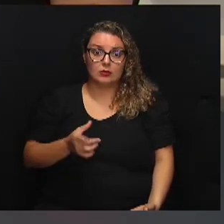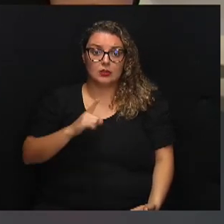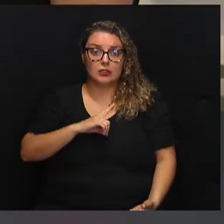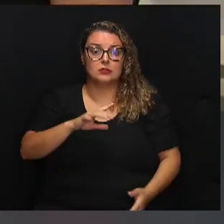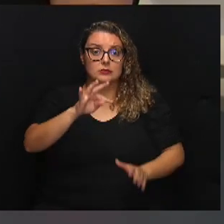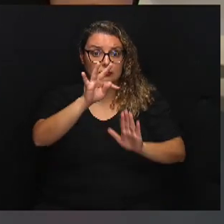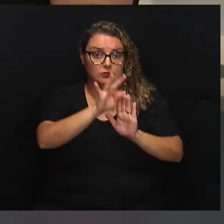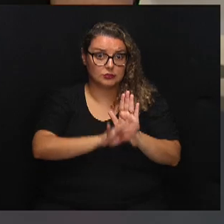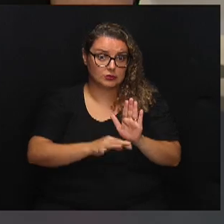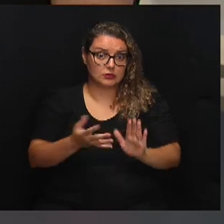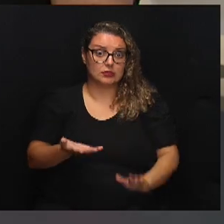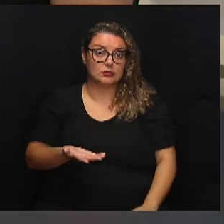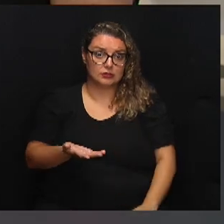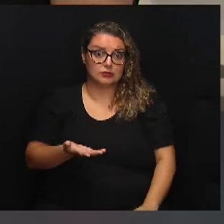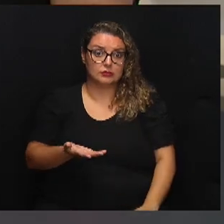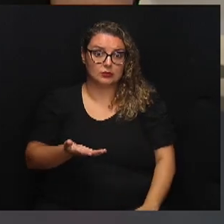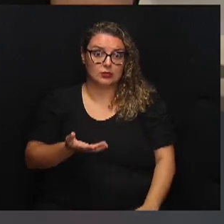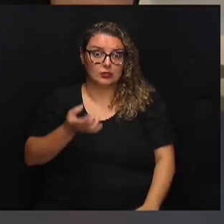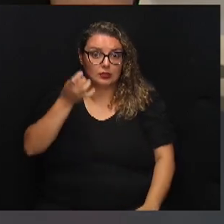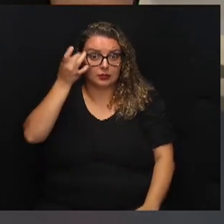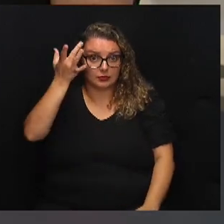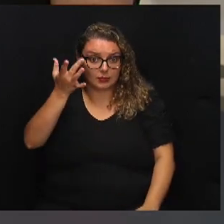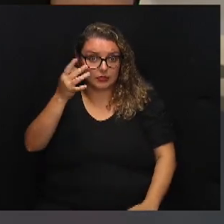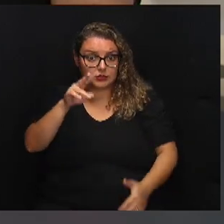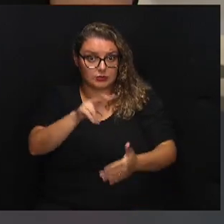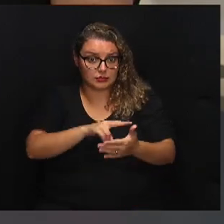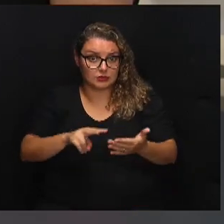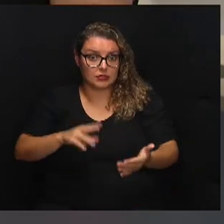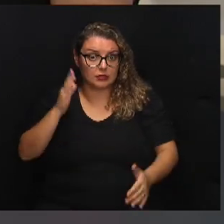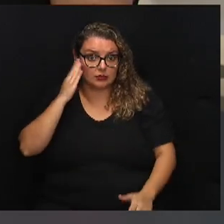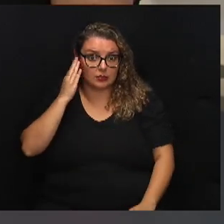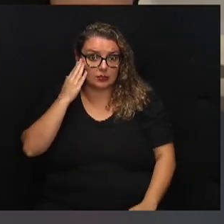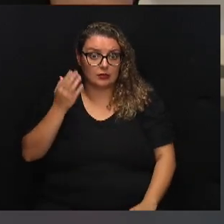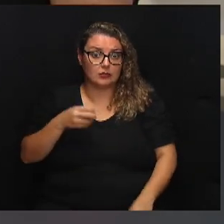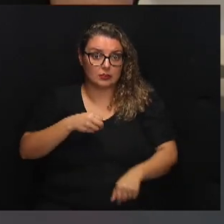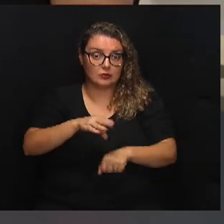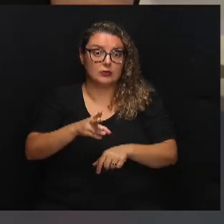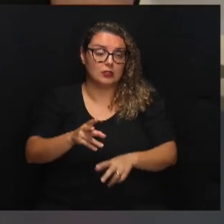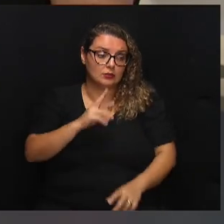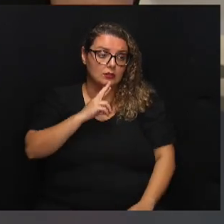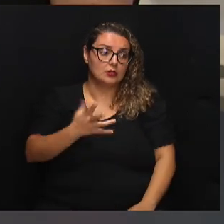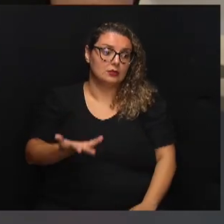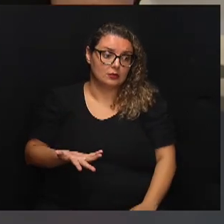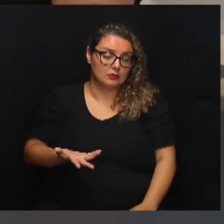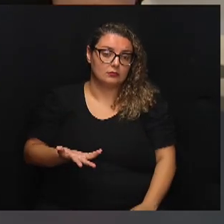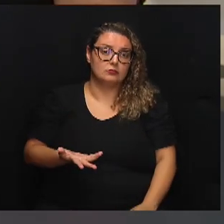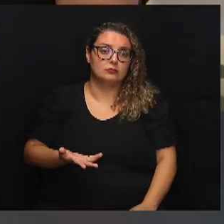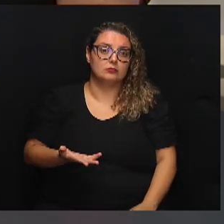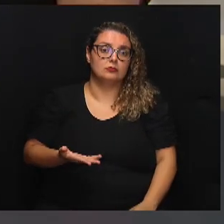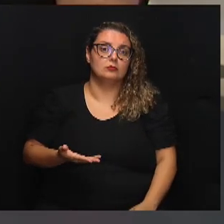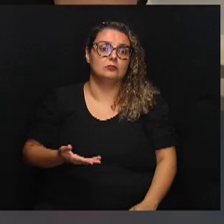texto fácil de quem está lendo entender, passar o recado, enfim. Por favor, professor, quais são